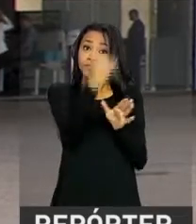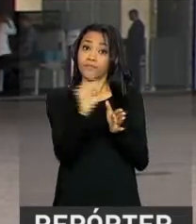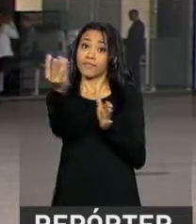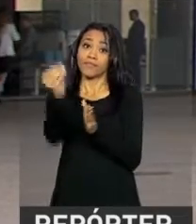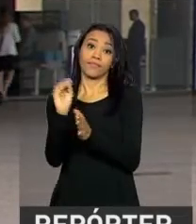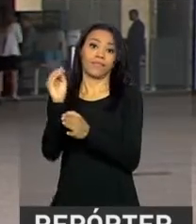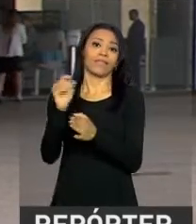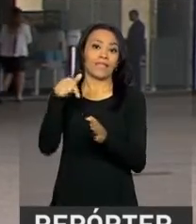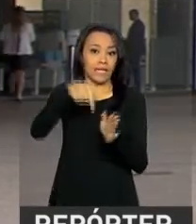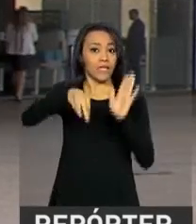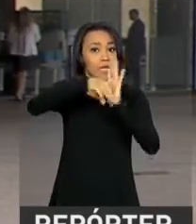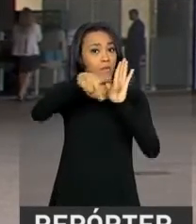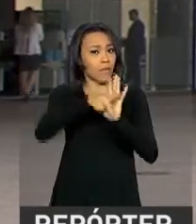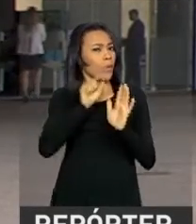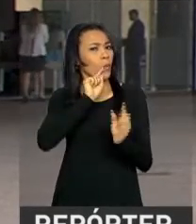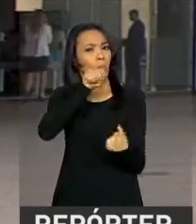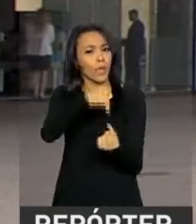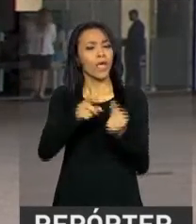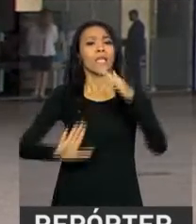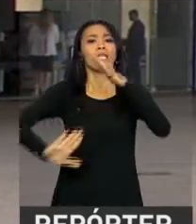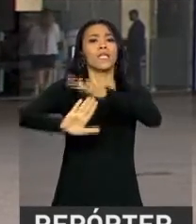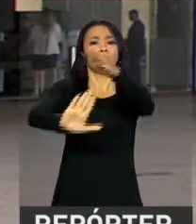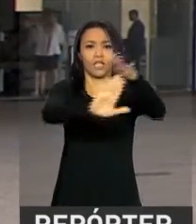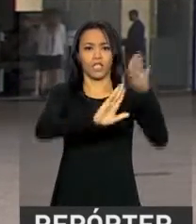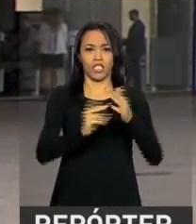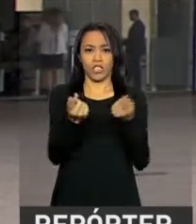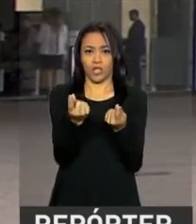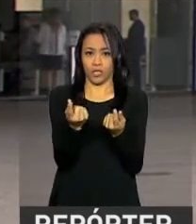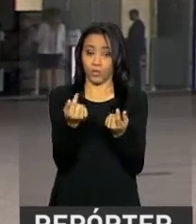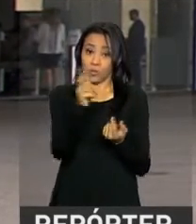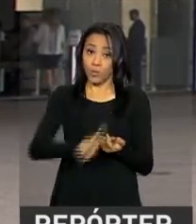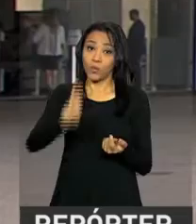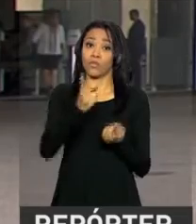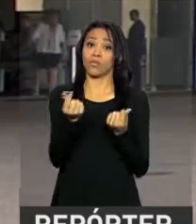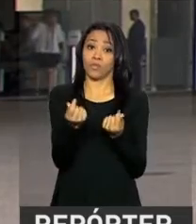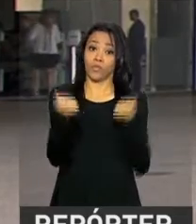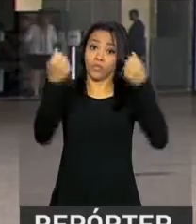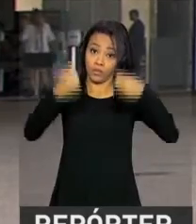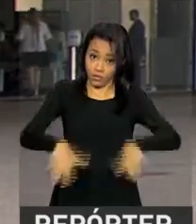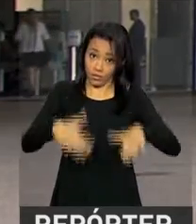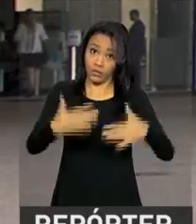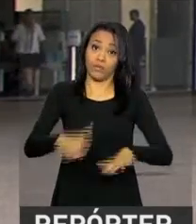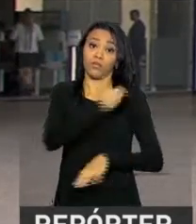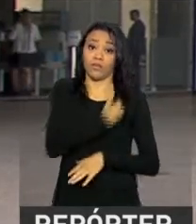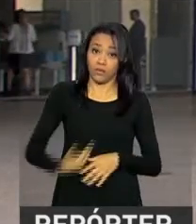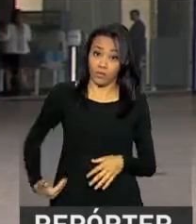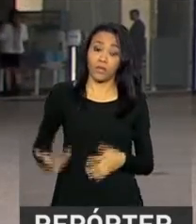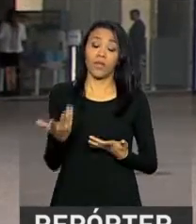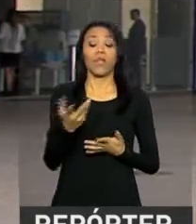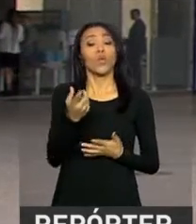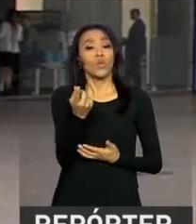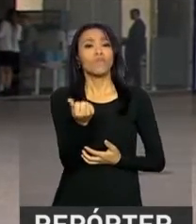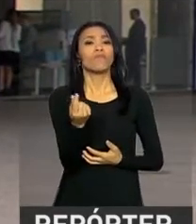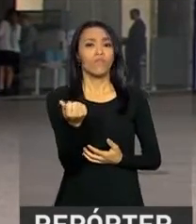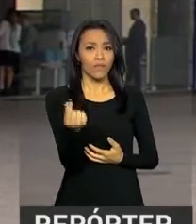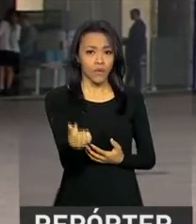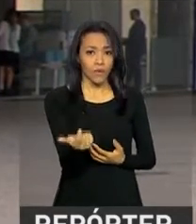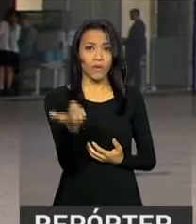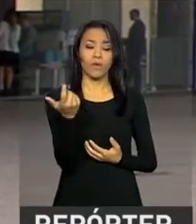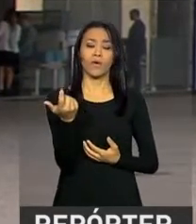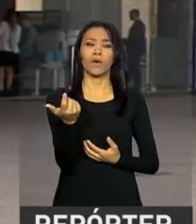emenda à Constituição, que prevê uma limitação para os gastos públicos. Mas, segundo Michel Temer, os valores aí,